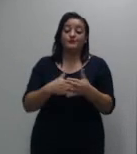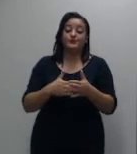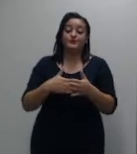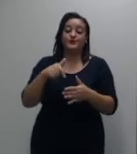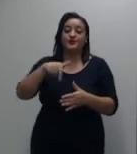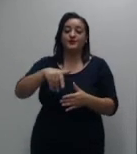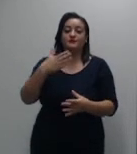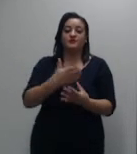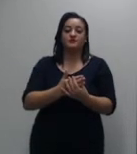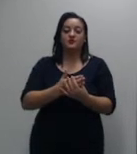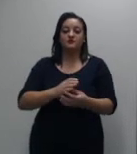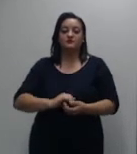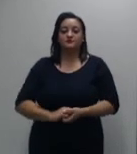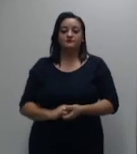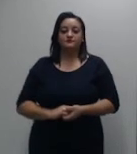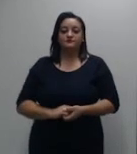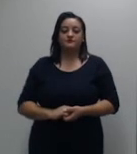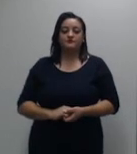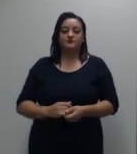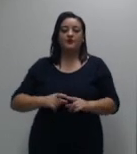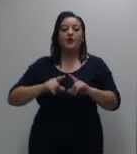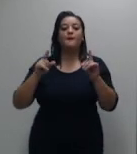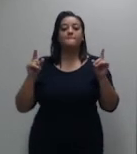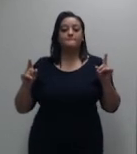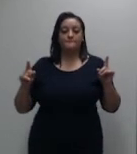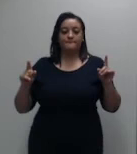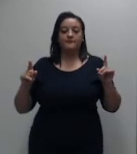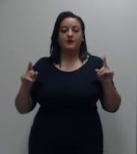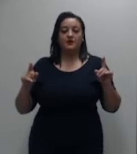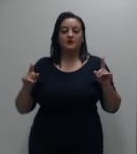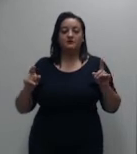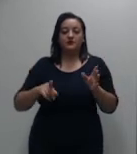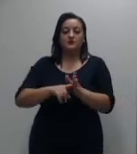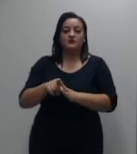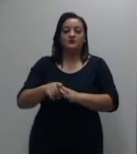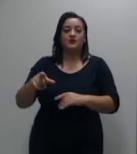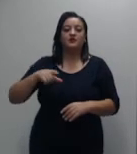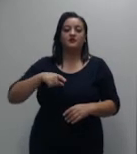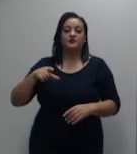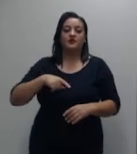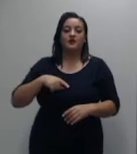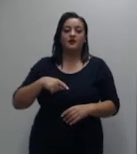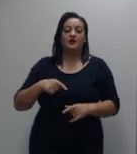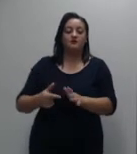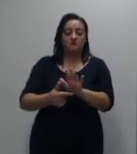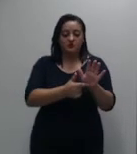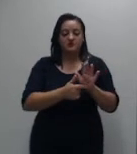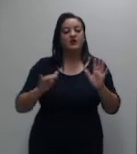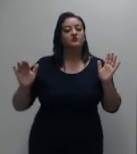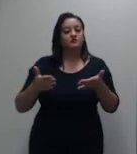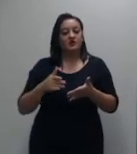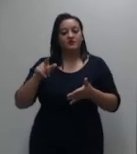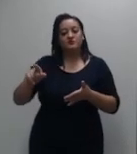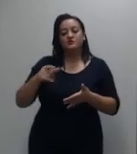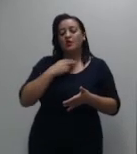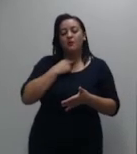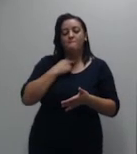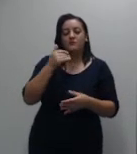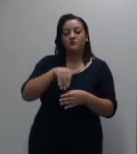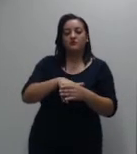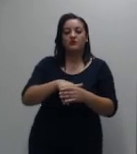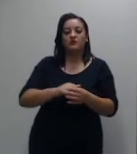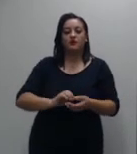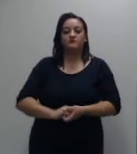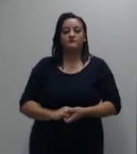as plantas são mais tá E os também estou no disse que já tem uma bolinha aqui com o entendimento Maria Thereza de Assis Moura